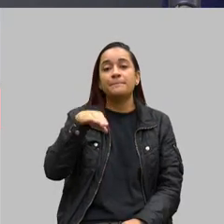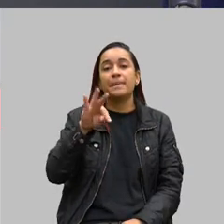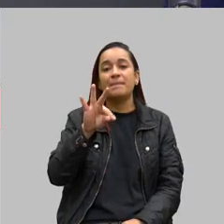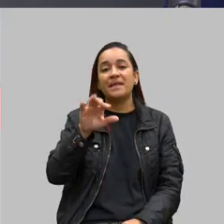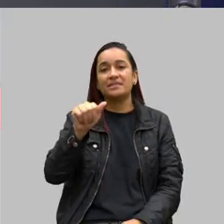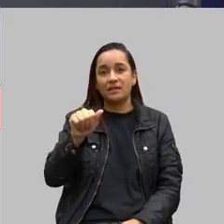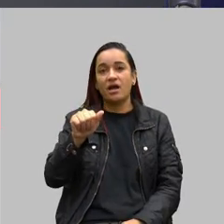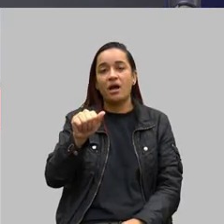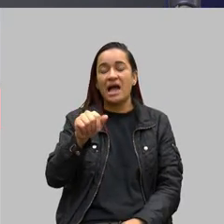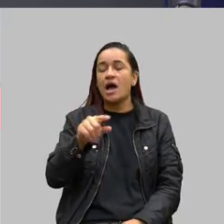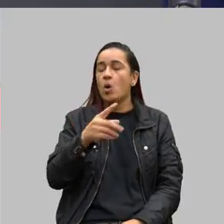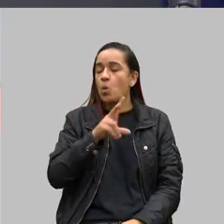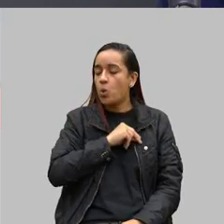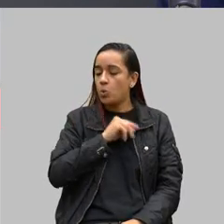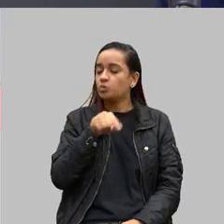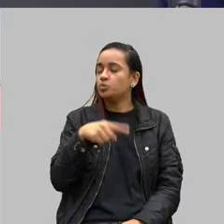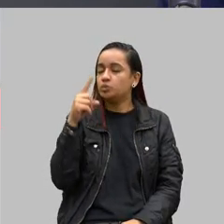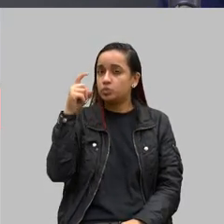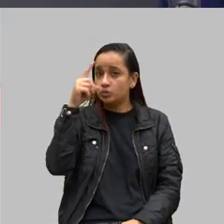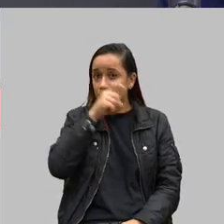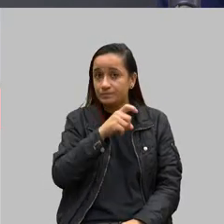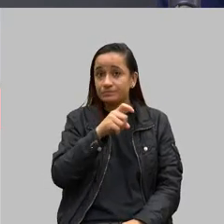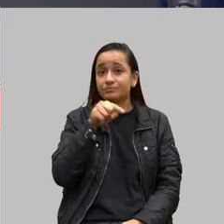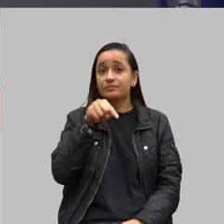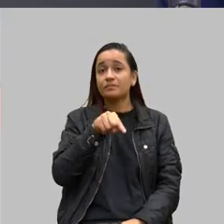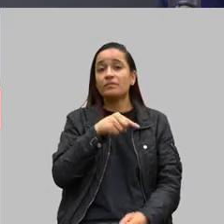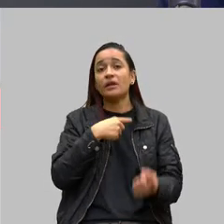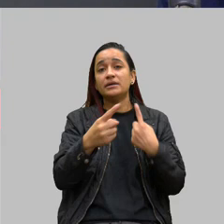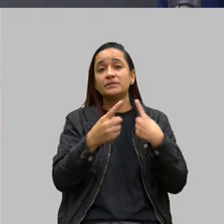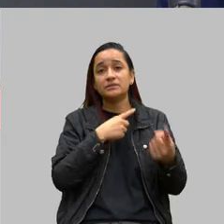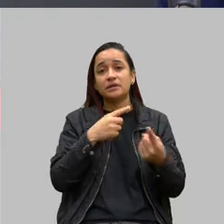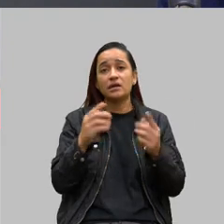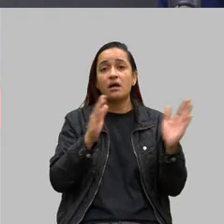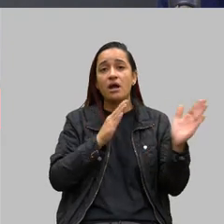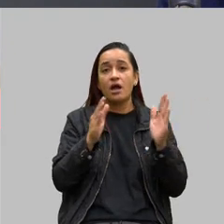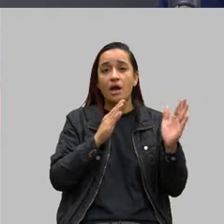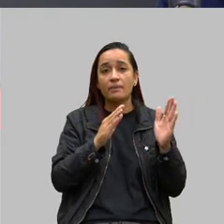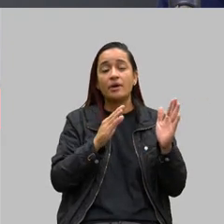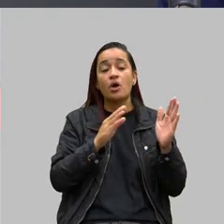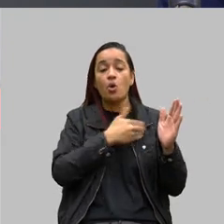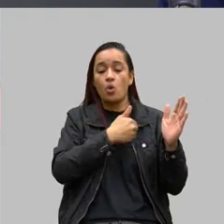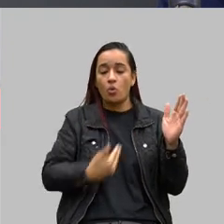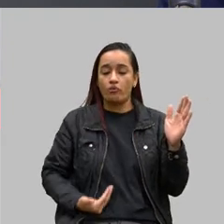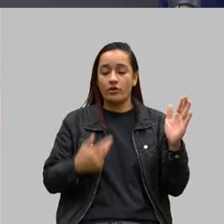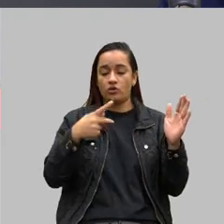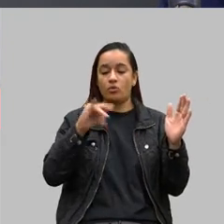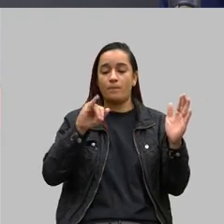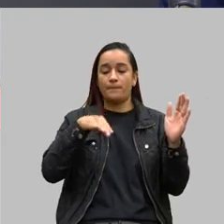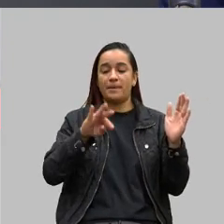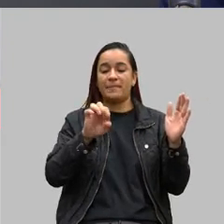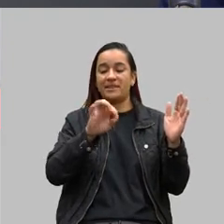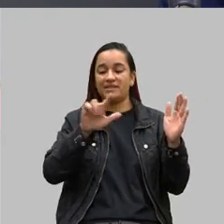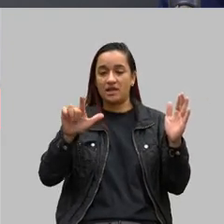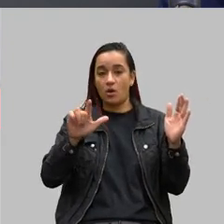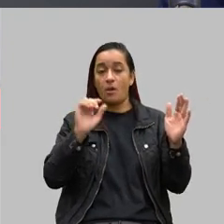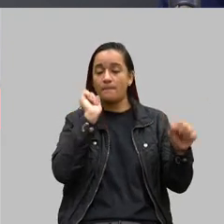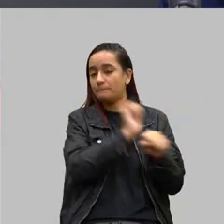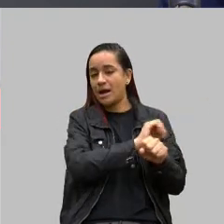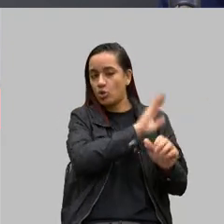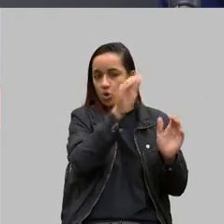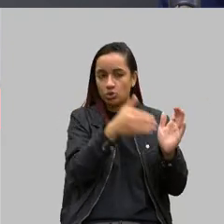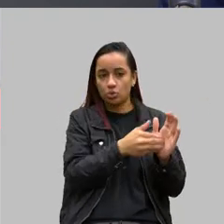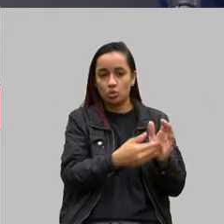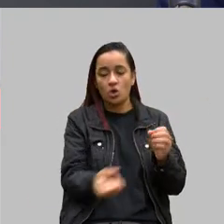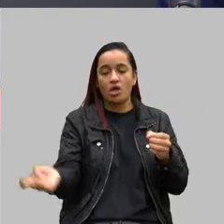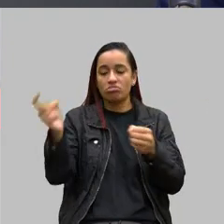costosa essa estrada estava embalada na época da Anastasia veio o governo Pimentel Parou tudo devolveu dinheiro foi um negócio complicado e